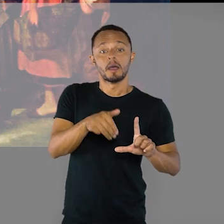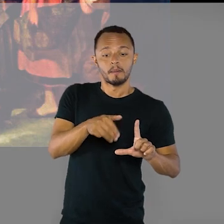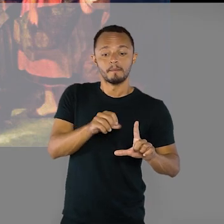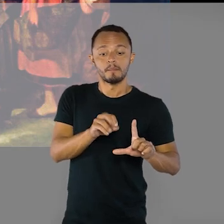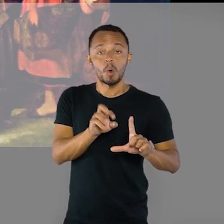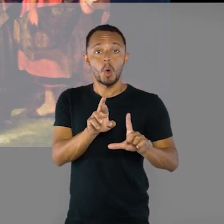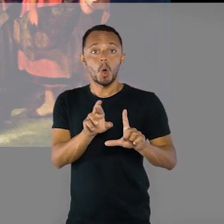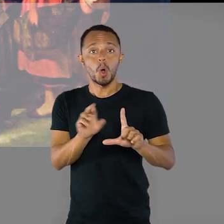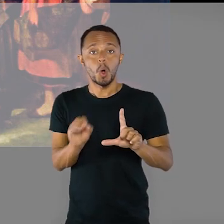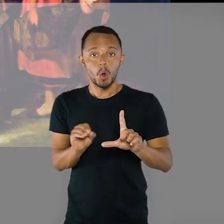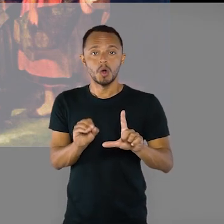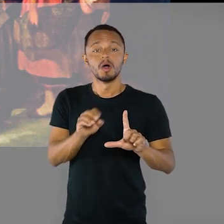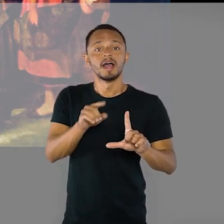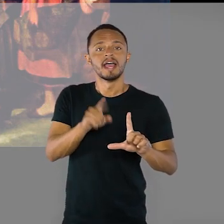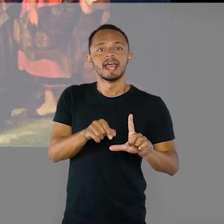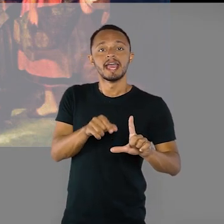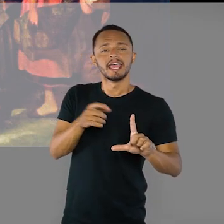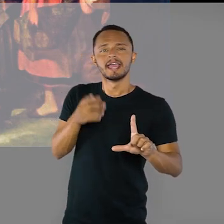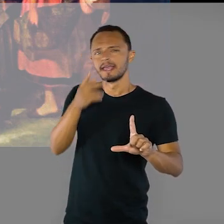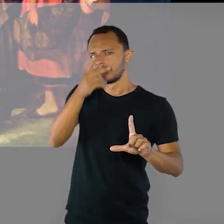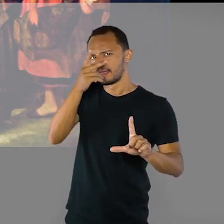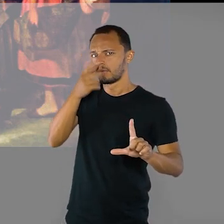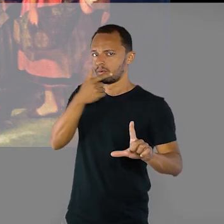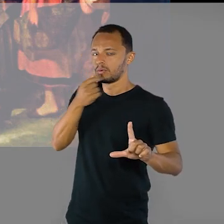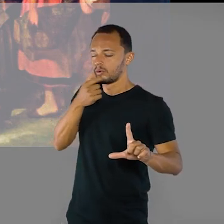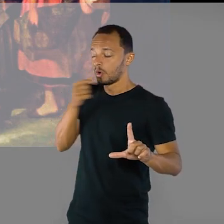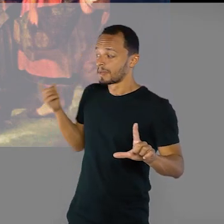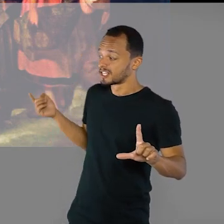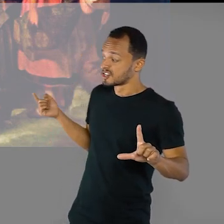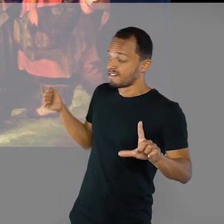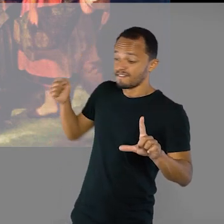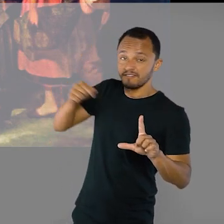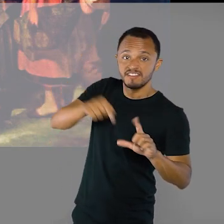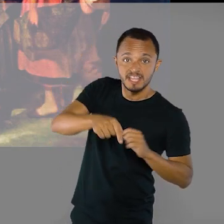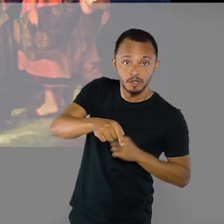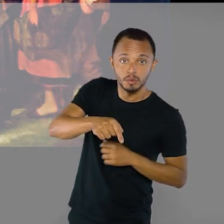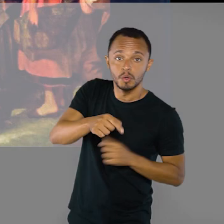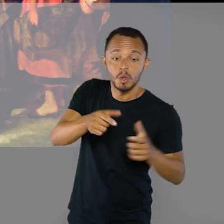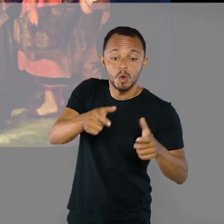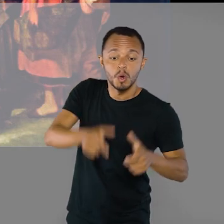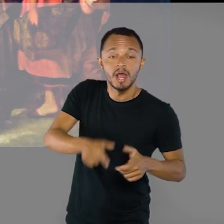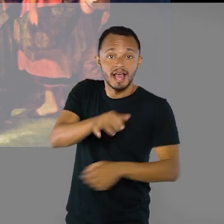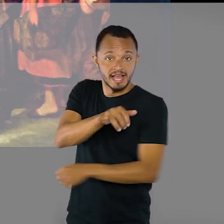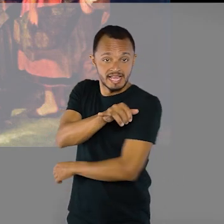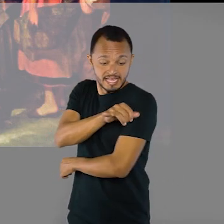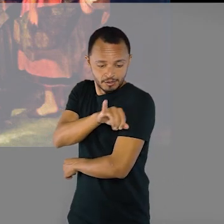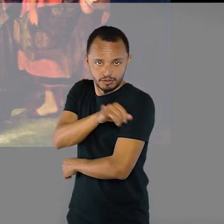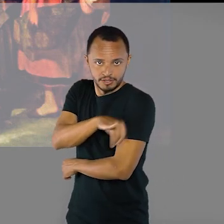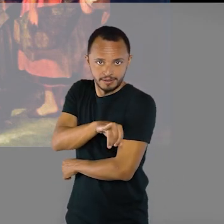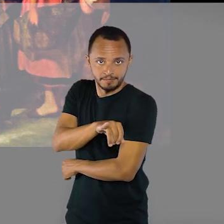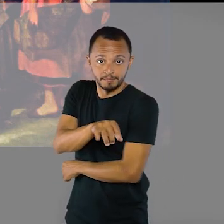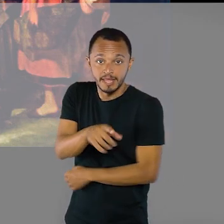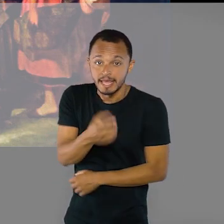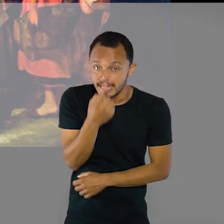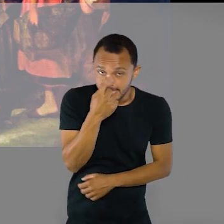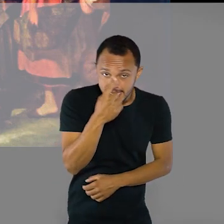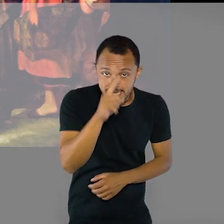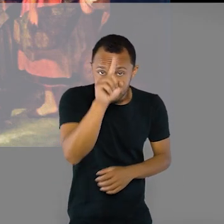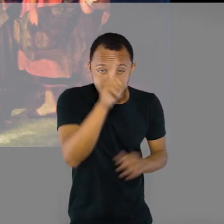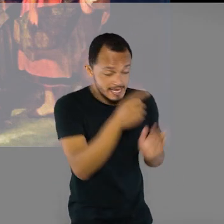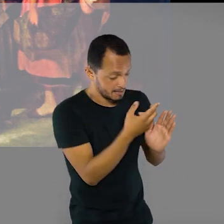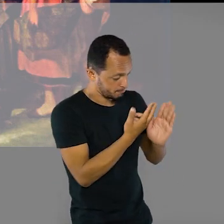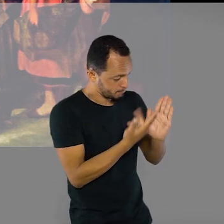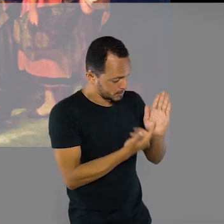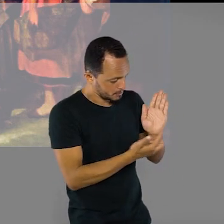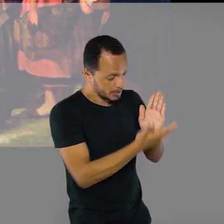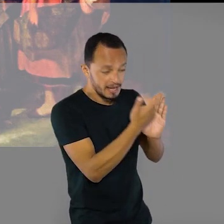Moreau havia acabado de chegar no Rio de Janeiro. Então, ele cria essa tela, não foi uma encomenda, para